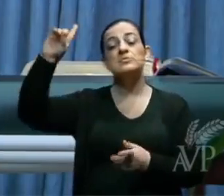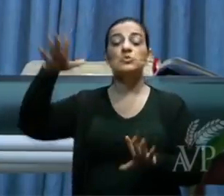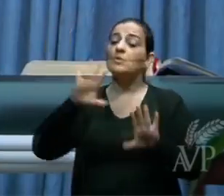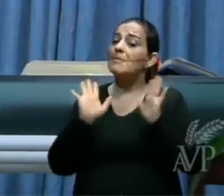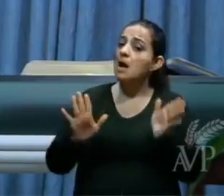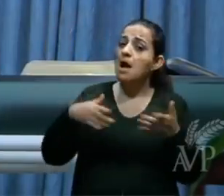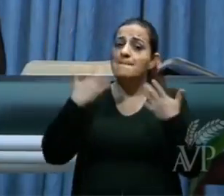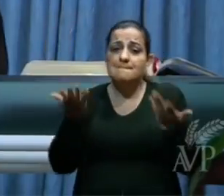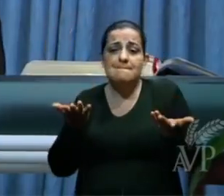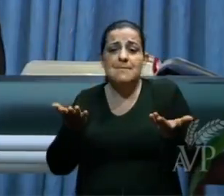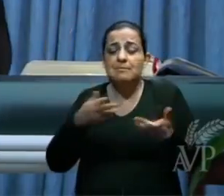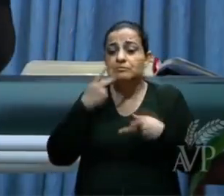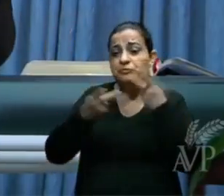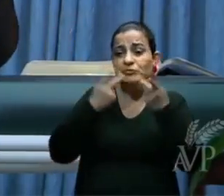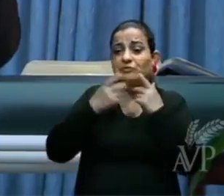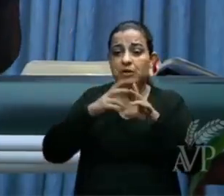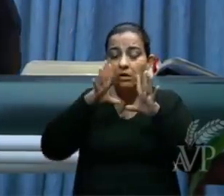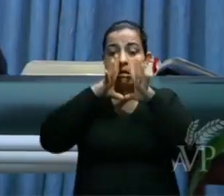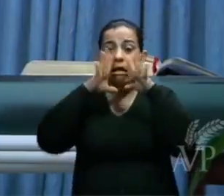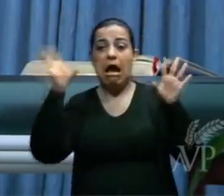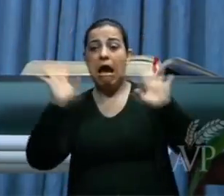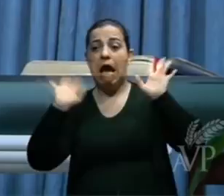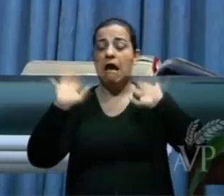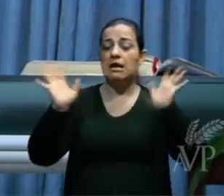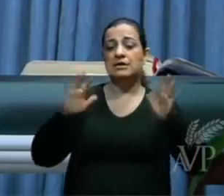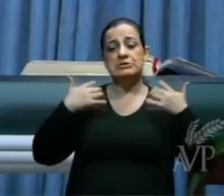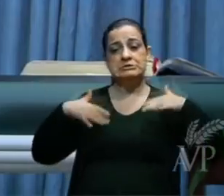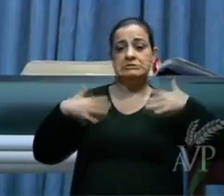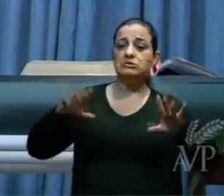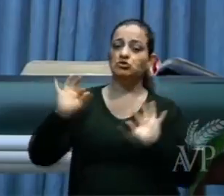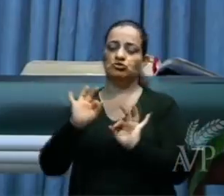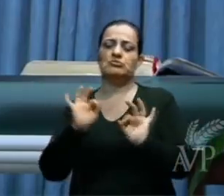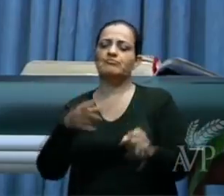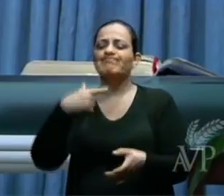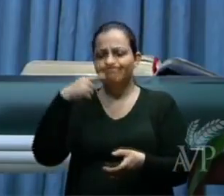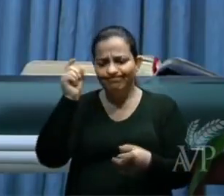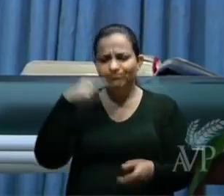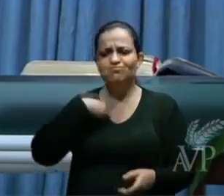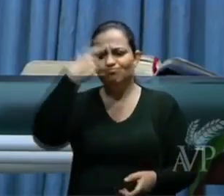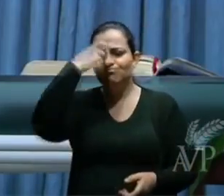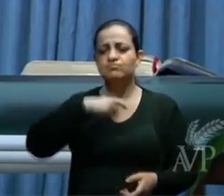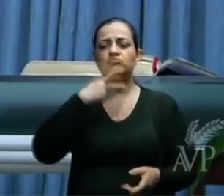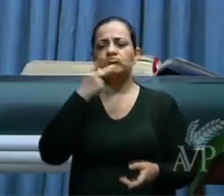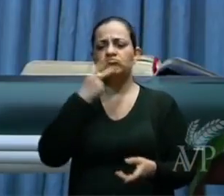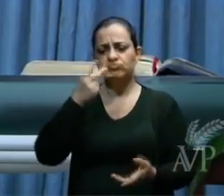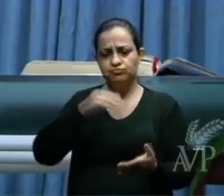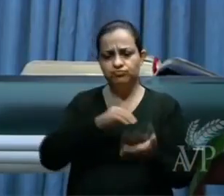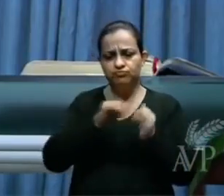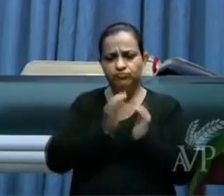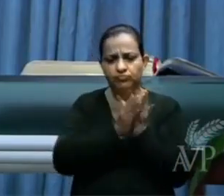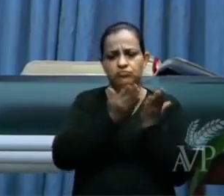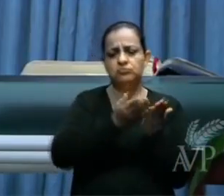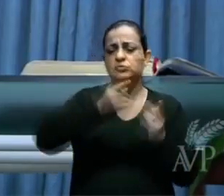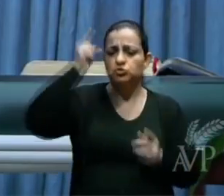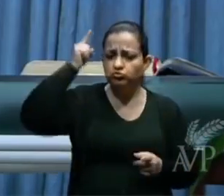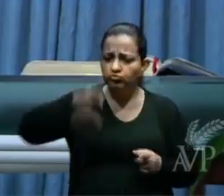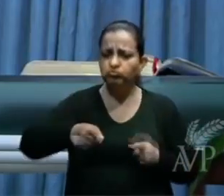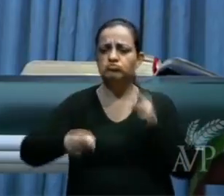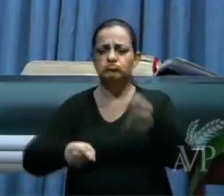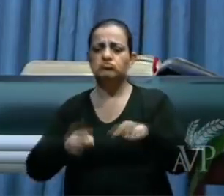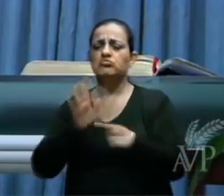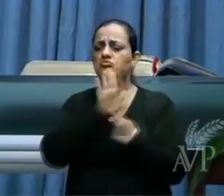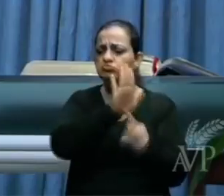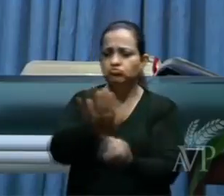mais se falar assim vai vai escandalizar olha quando eu emprega a mensagem eu aponto mensageiro eu